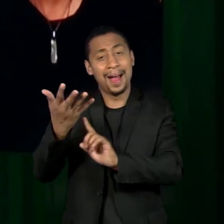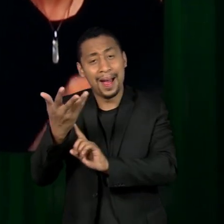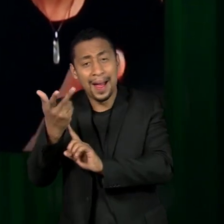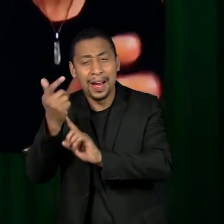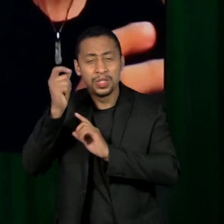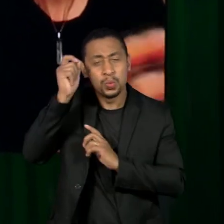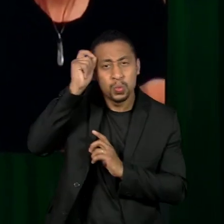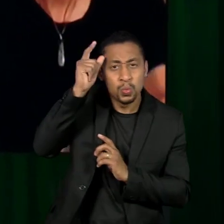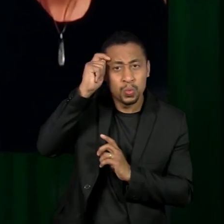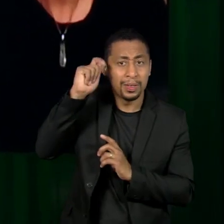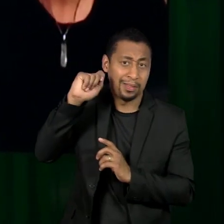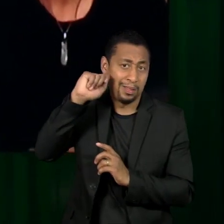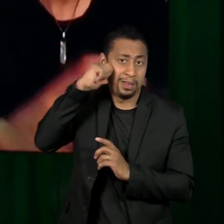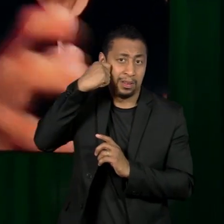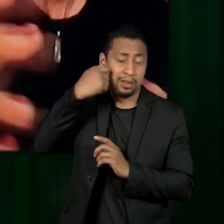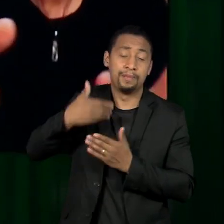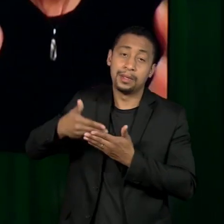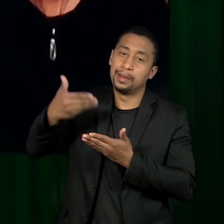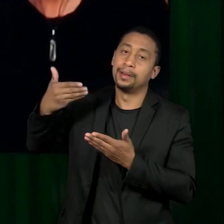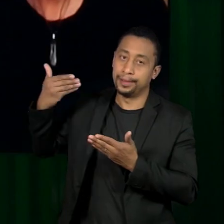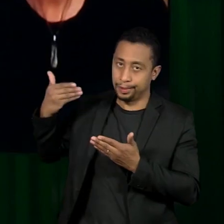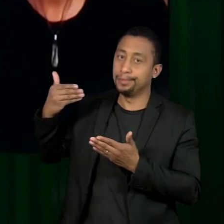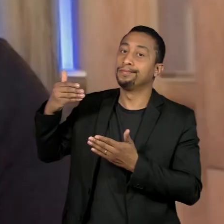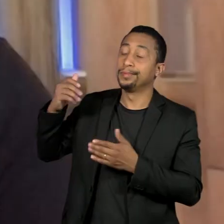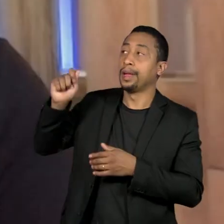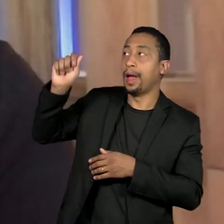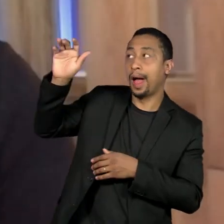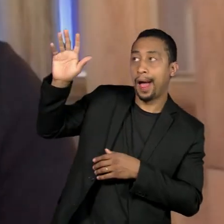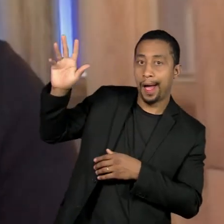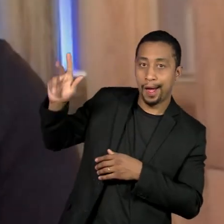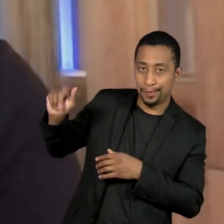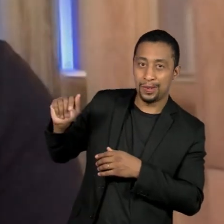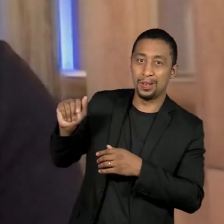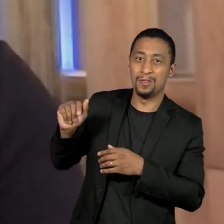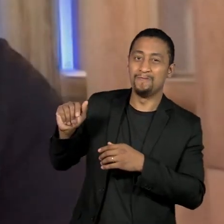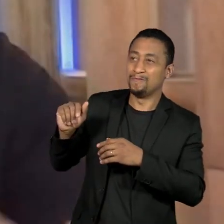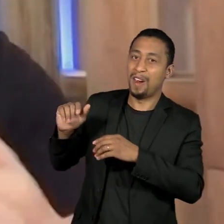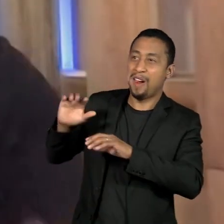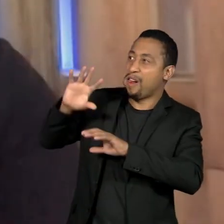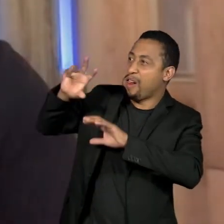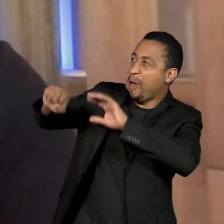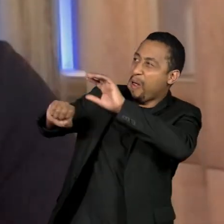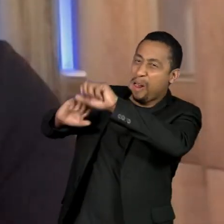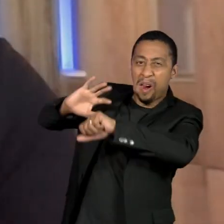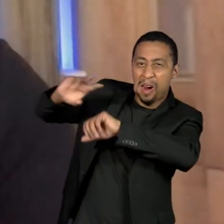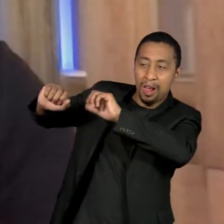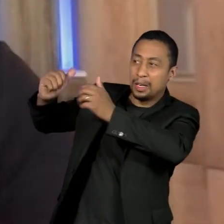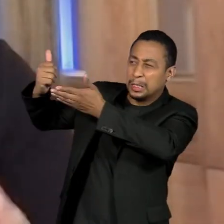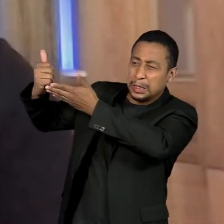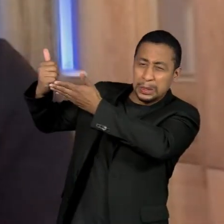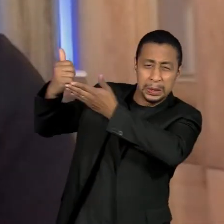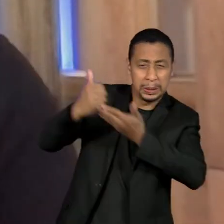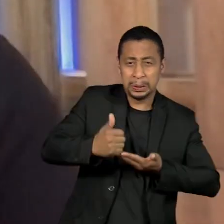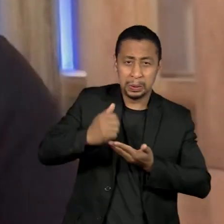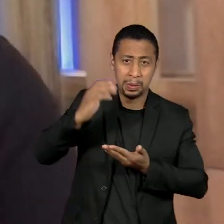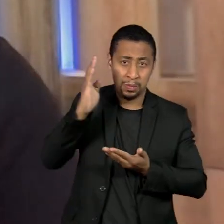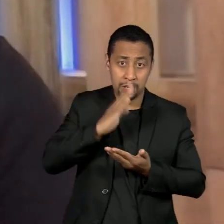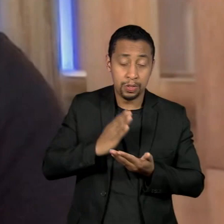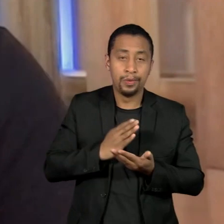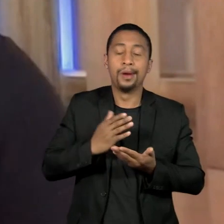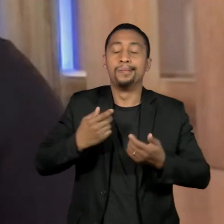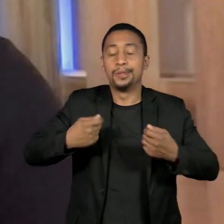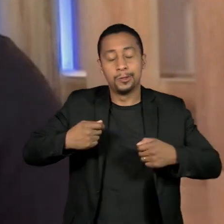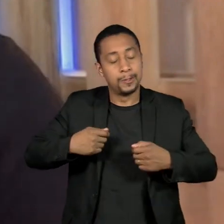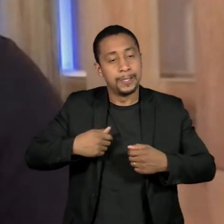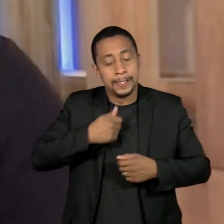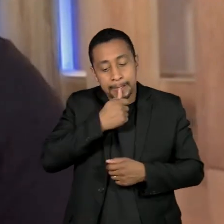que teve que ser roubado da África, trazido para o Brasil, tinha que se reconfigurar, reconstruir, construir novos signos. Isso,